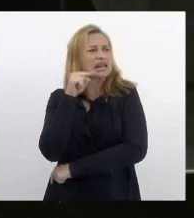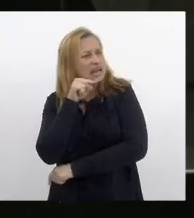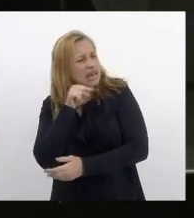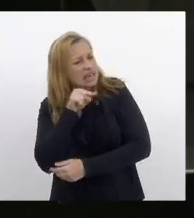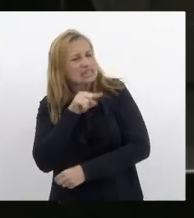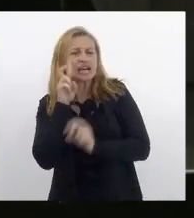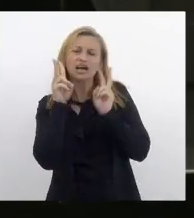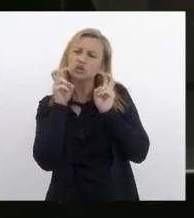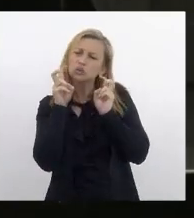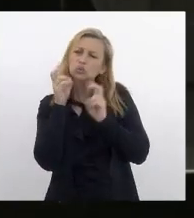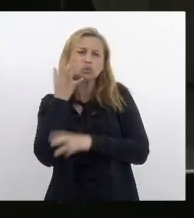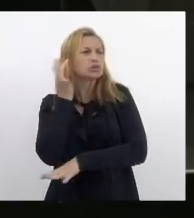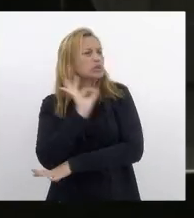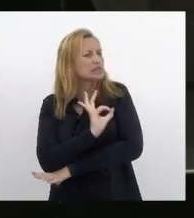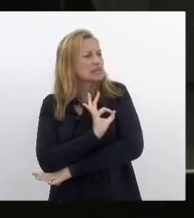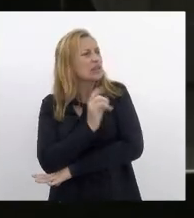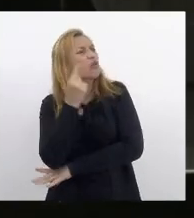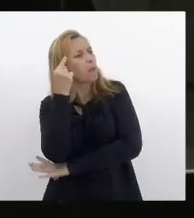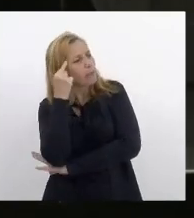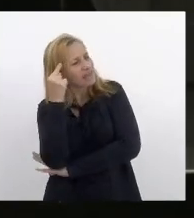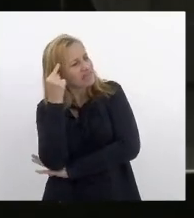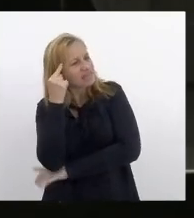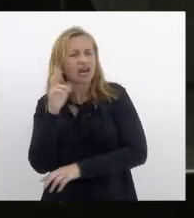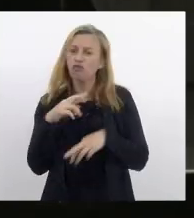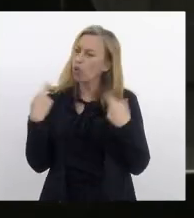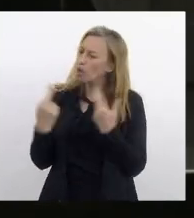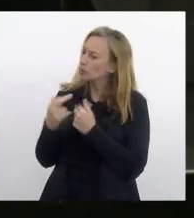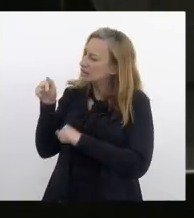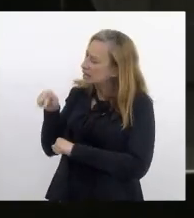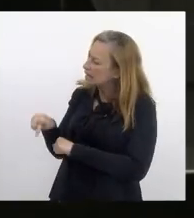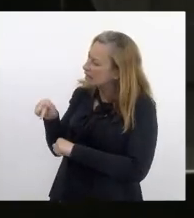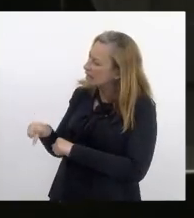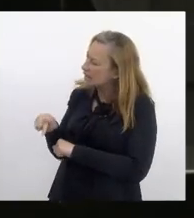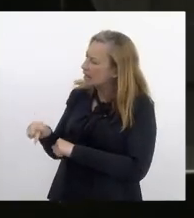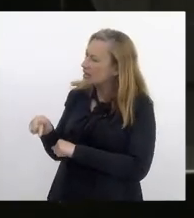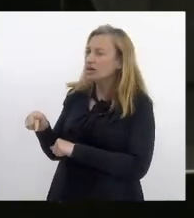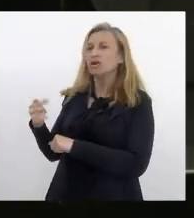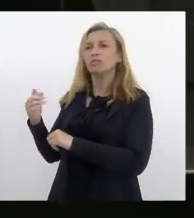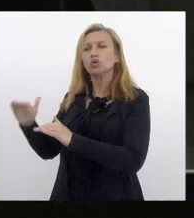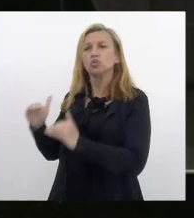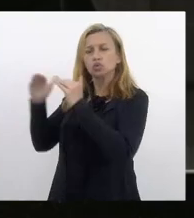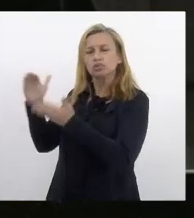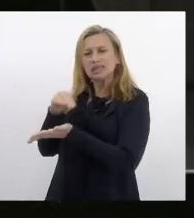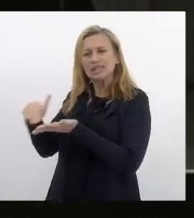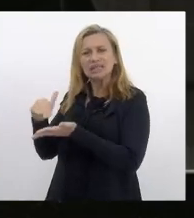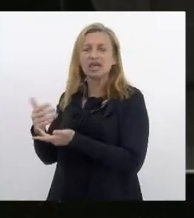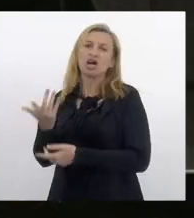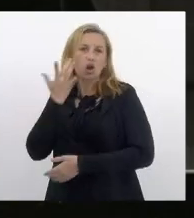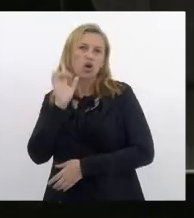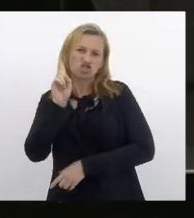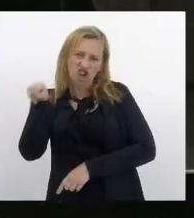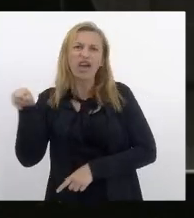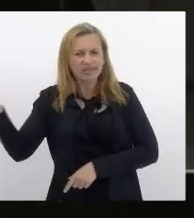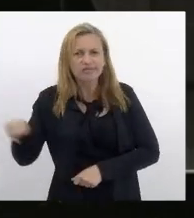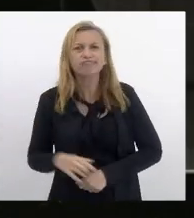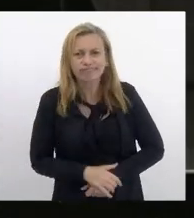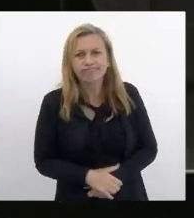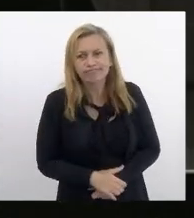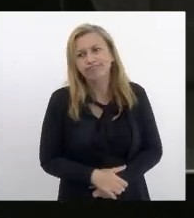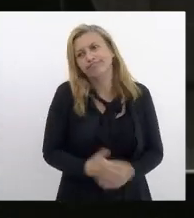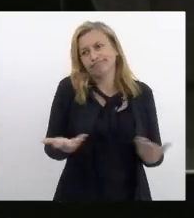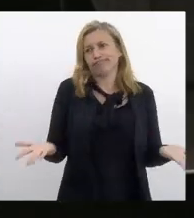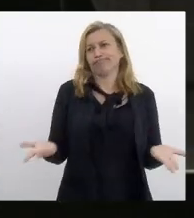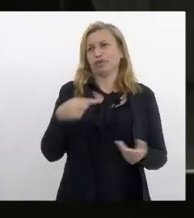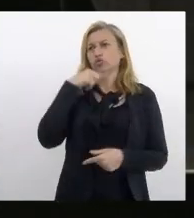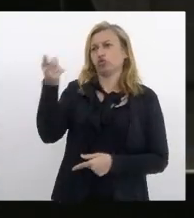pauta, não sei, vou pensar, vou reunir aqui com o meu subsecretário, porque só pode ser isso.